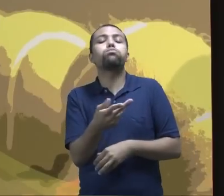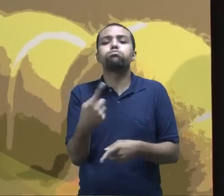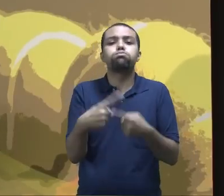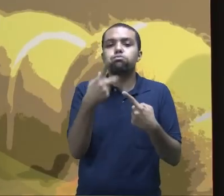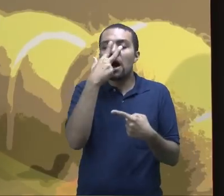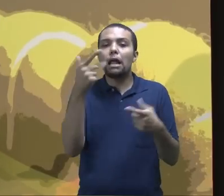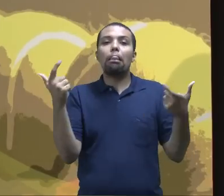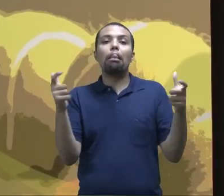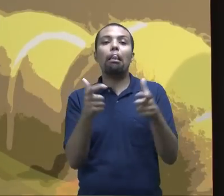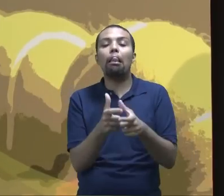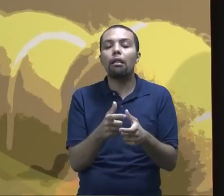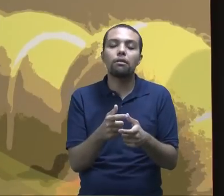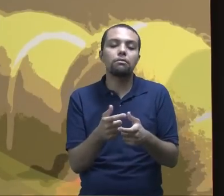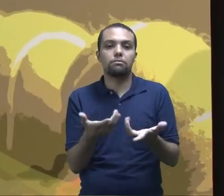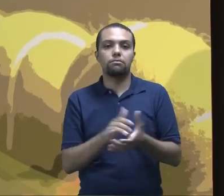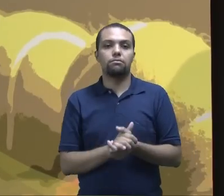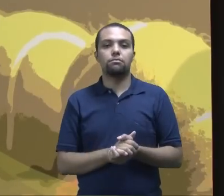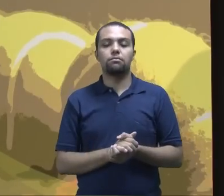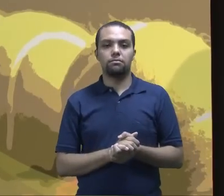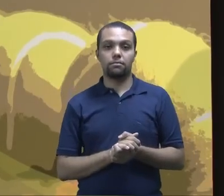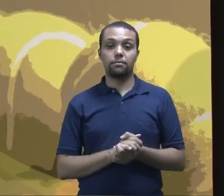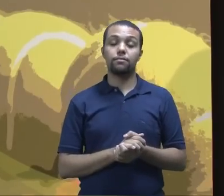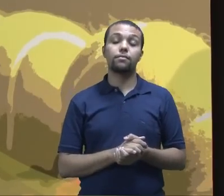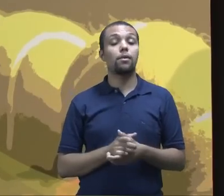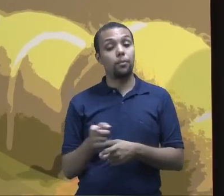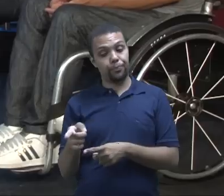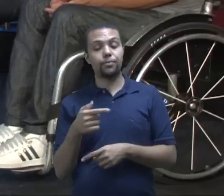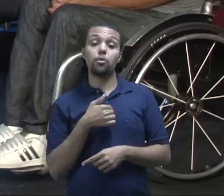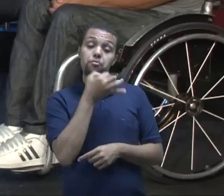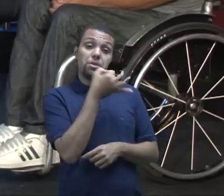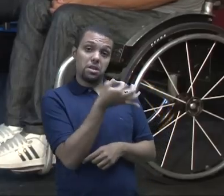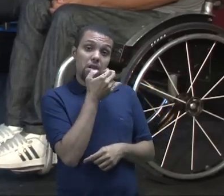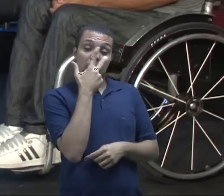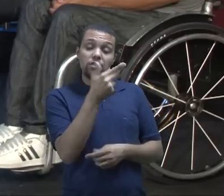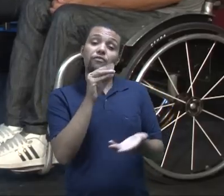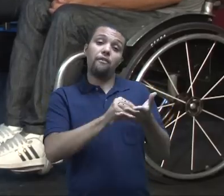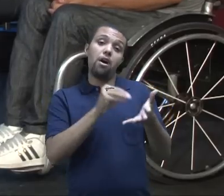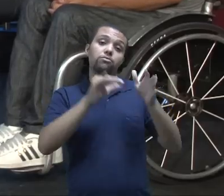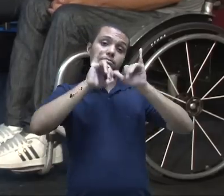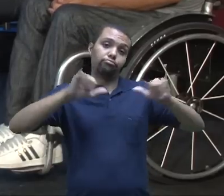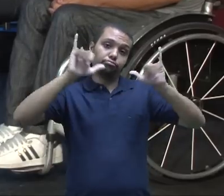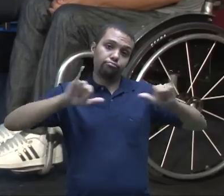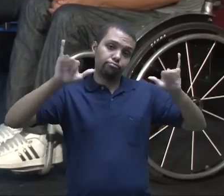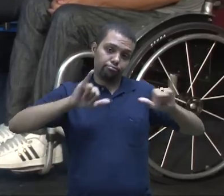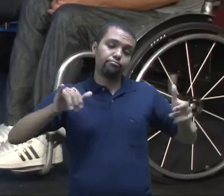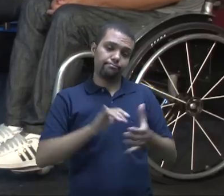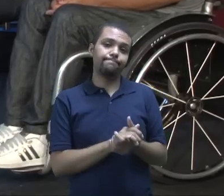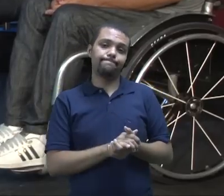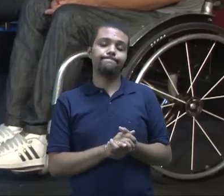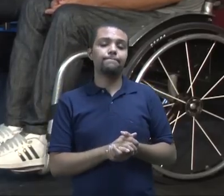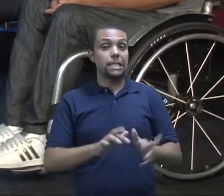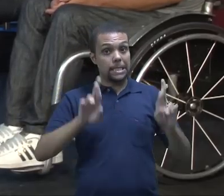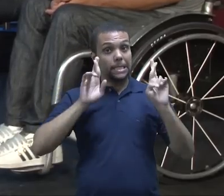ele caiu nesse patamar? Bom, acho assim, no meu ponto de vista, acho que é mais divulgação,